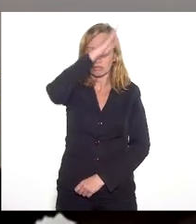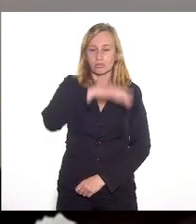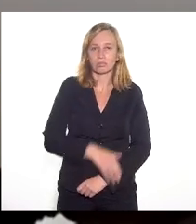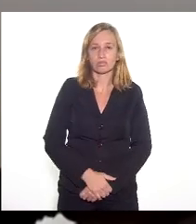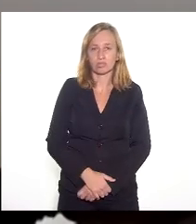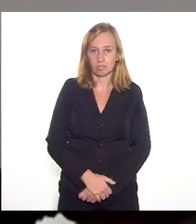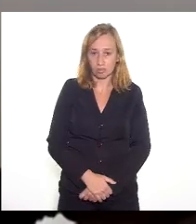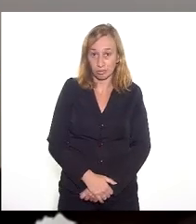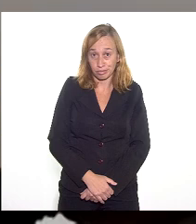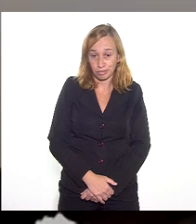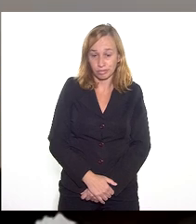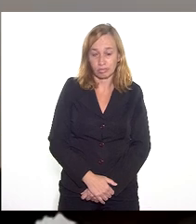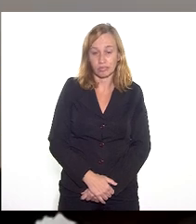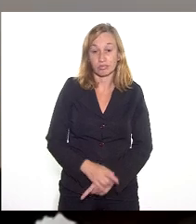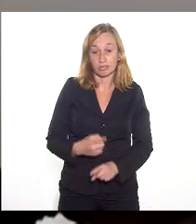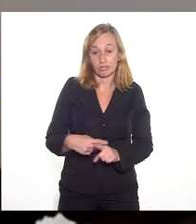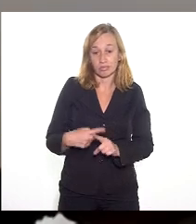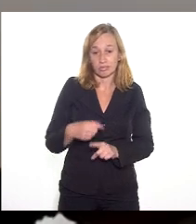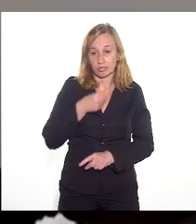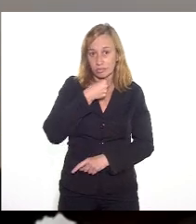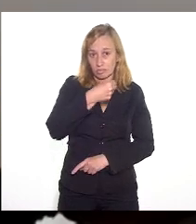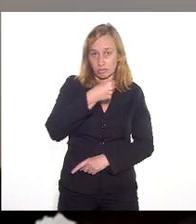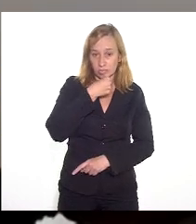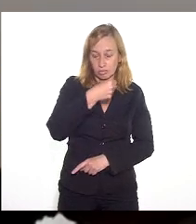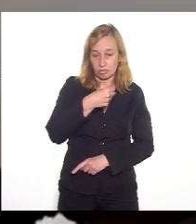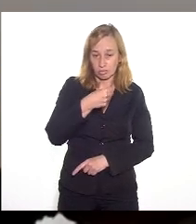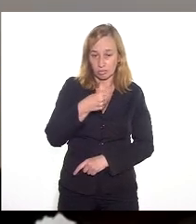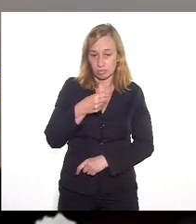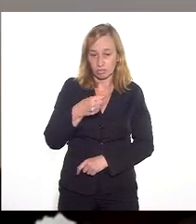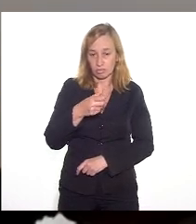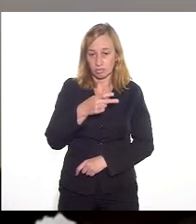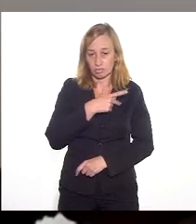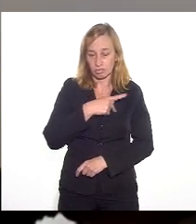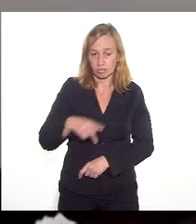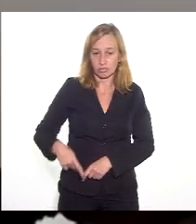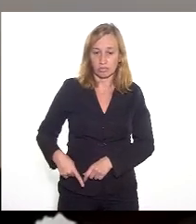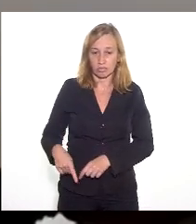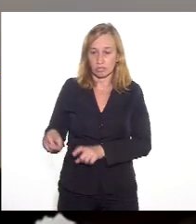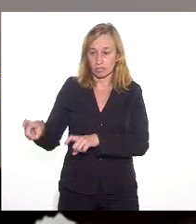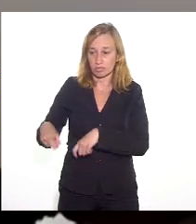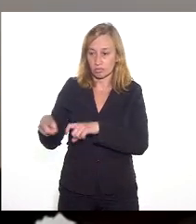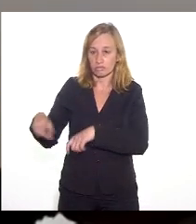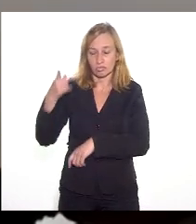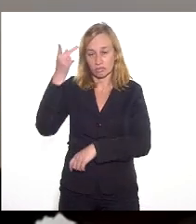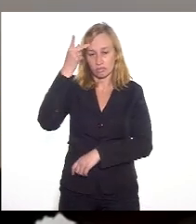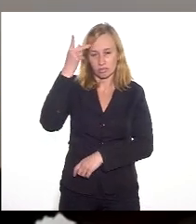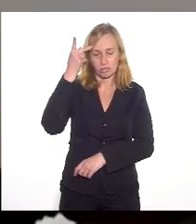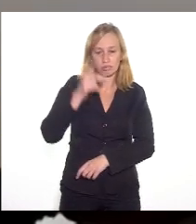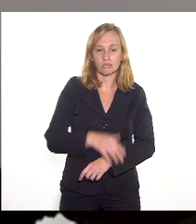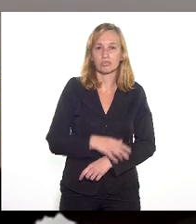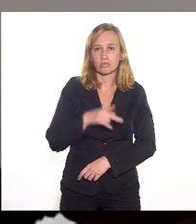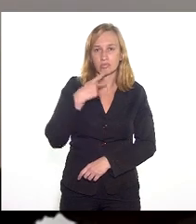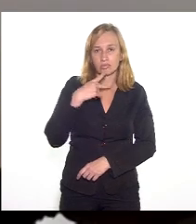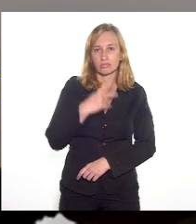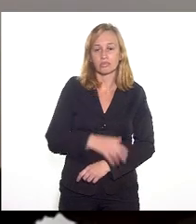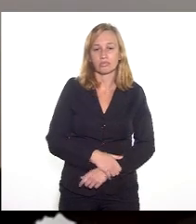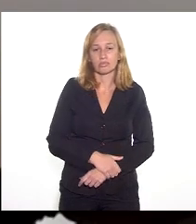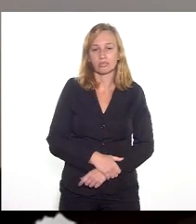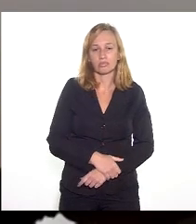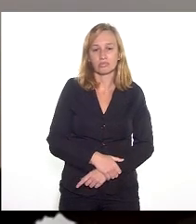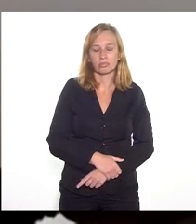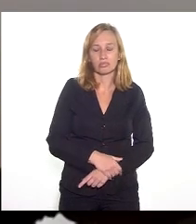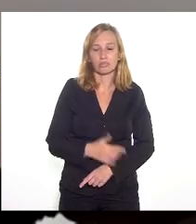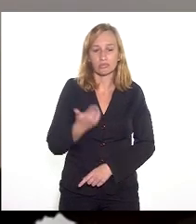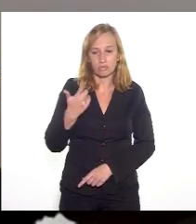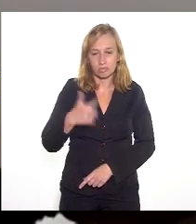porque na entrevista que fazia com o presidente em evento no interior de São Paulo, questionava porque mais